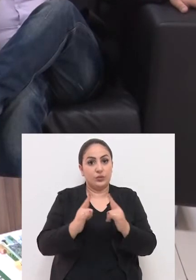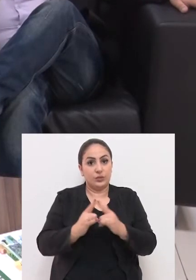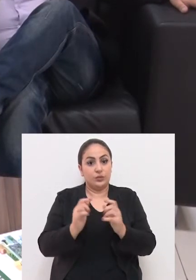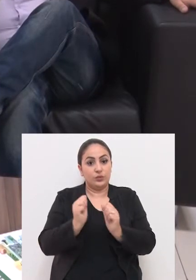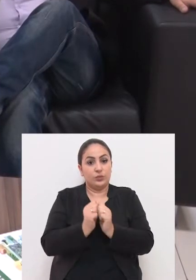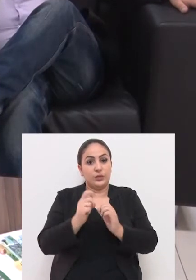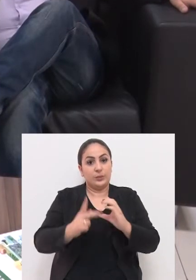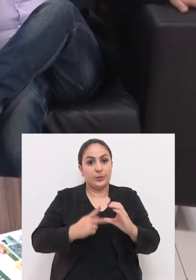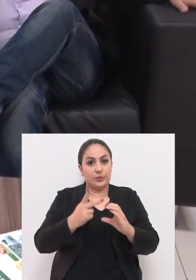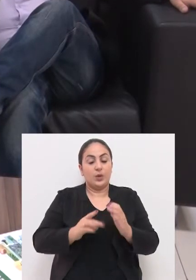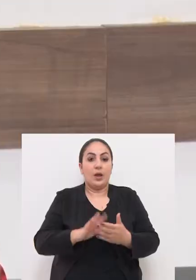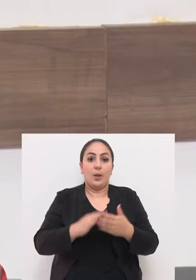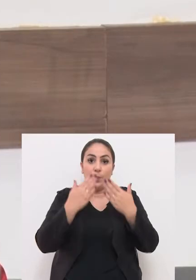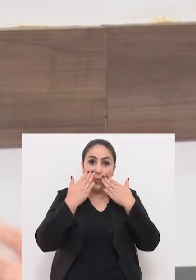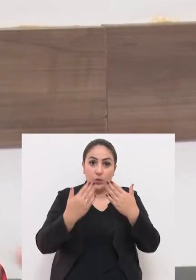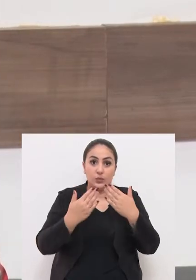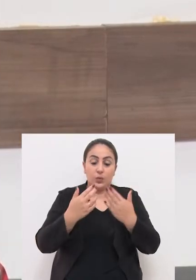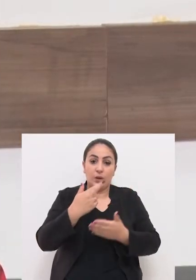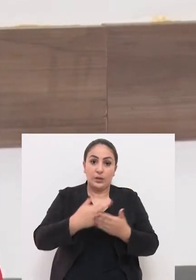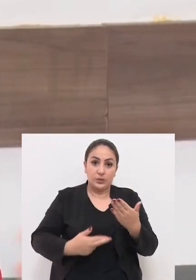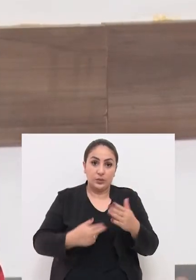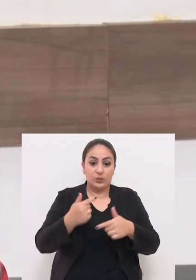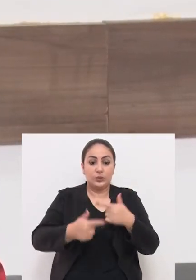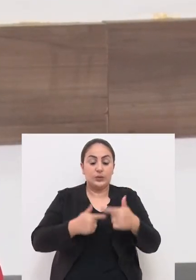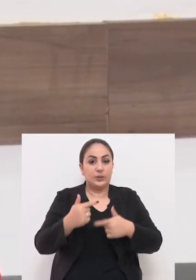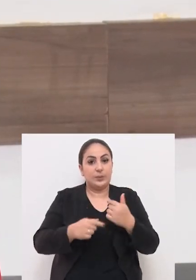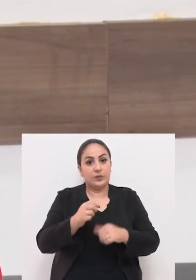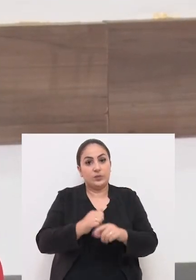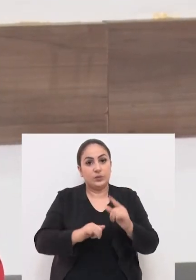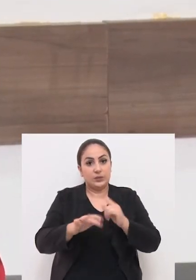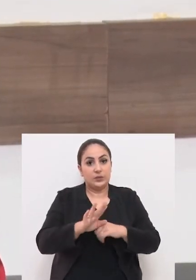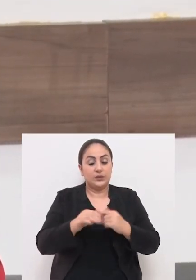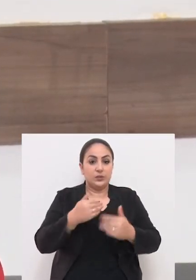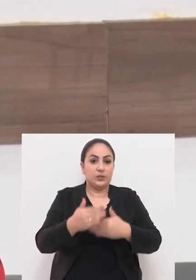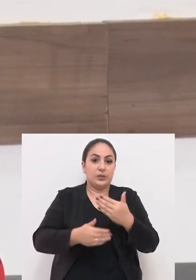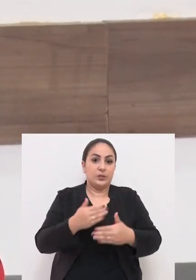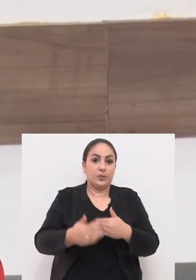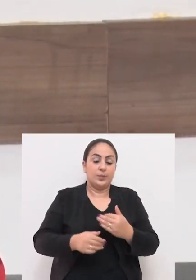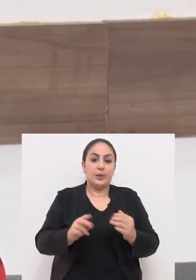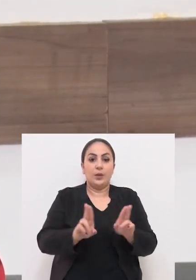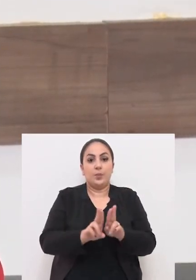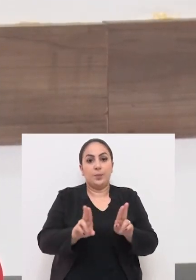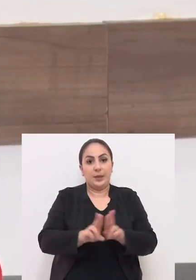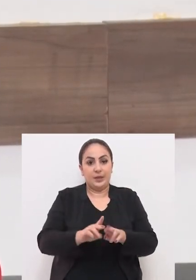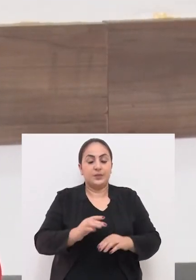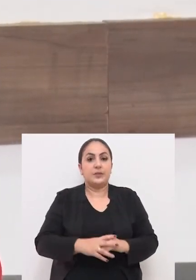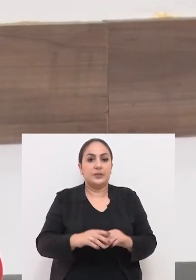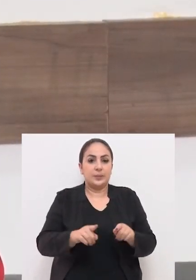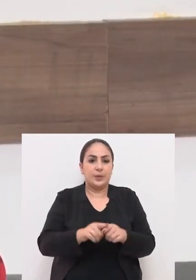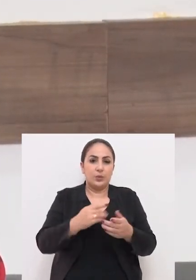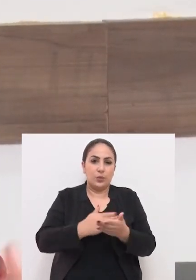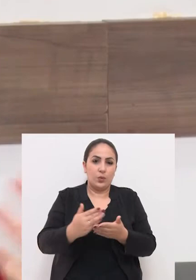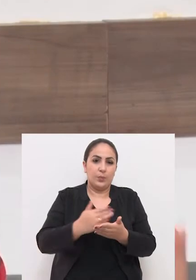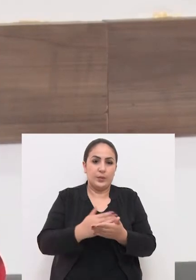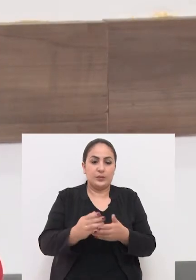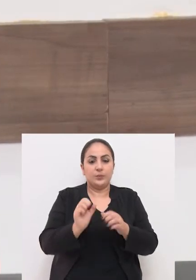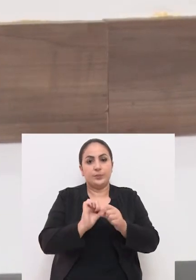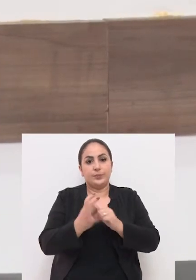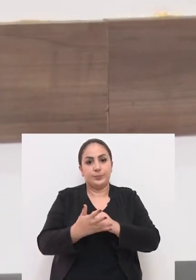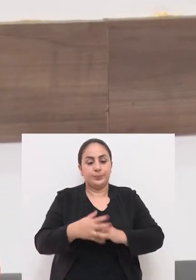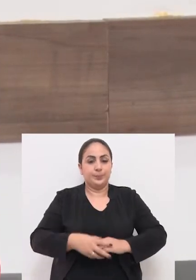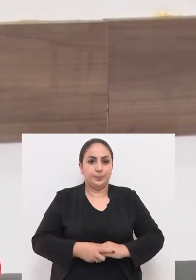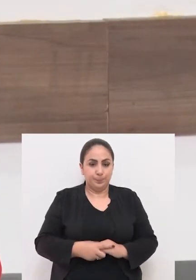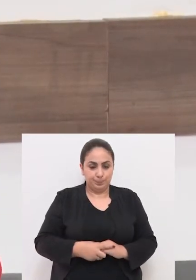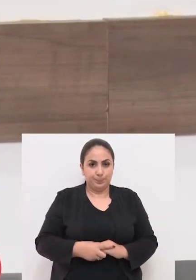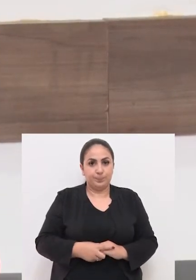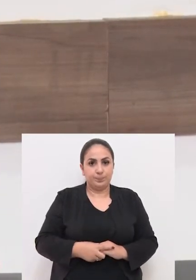com o Legislativo. Ela apresentou um relatório do trabalho social desenvolvido pela UPF desde o início